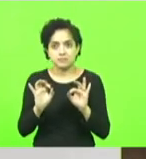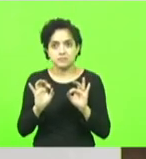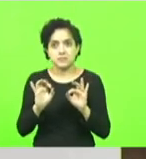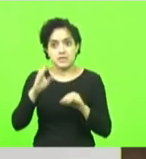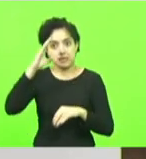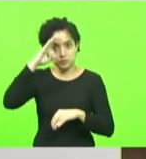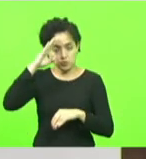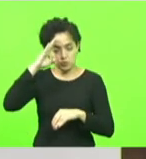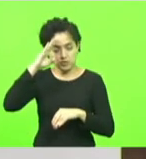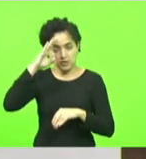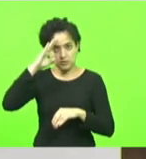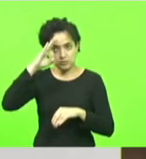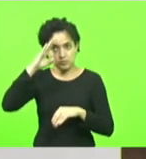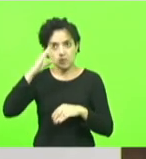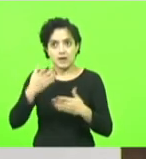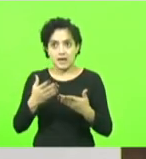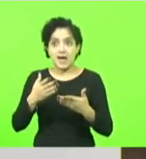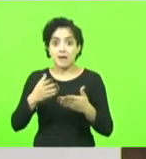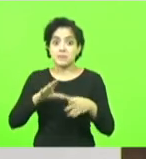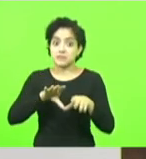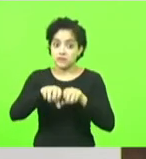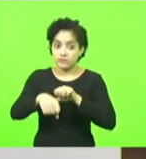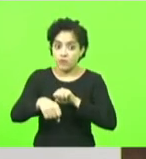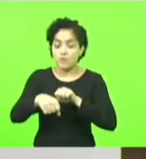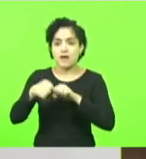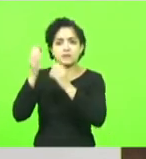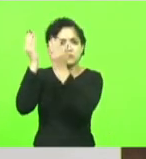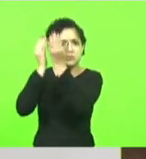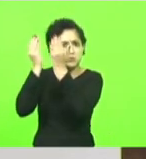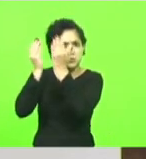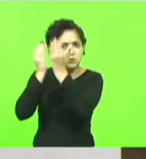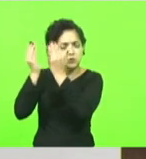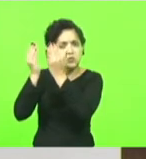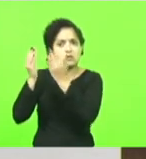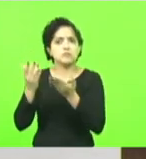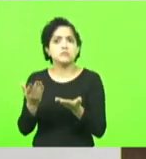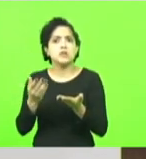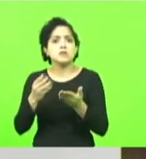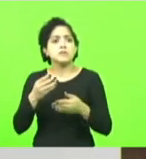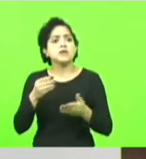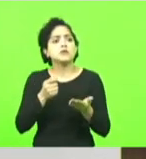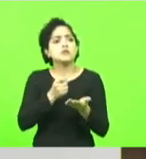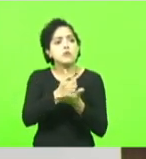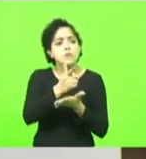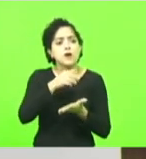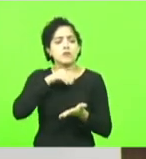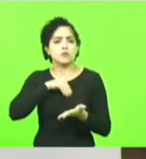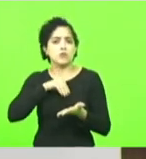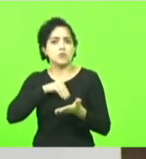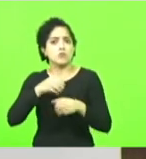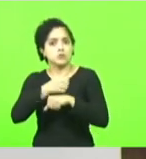é praça. Ah, mas ele é formado em psicologia. Então, por que que não paga ele como psicólogo?